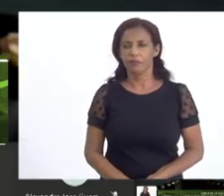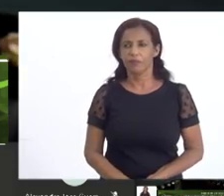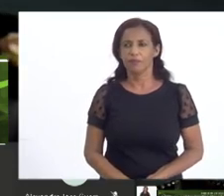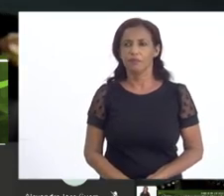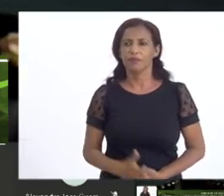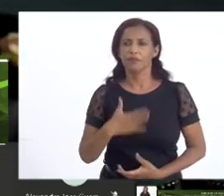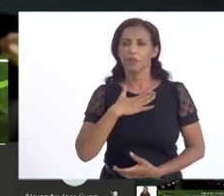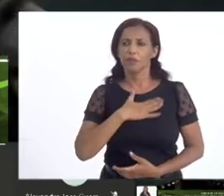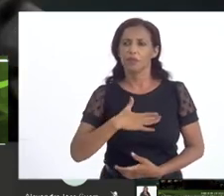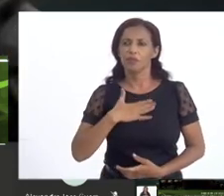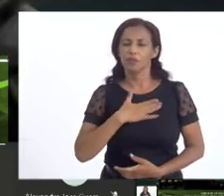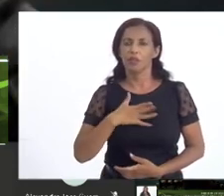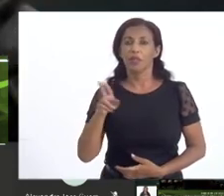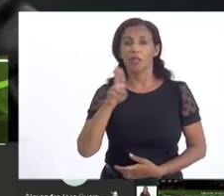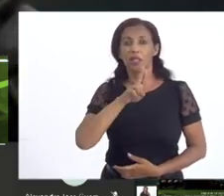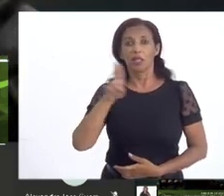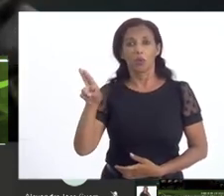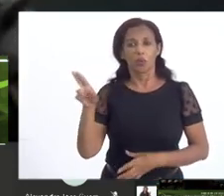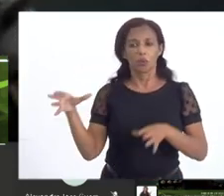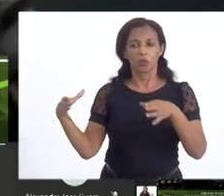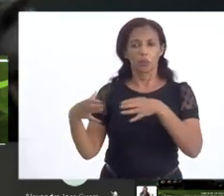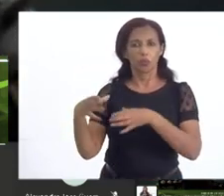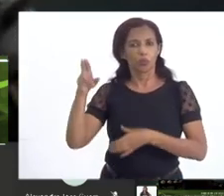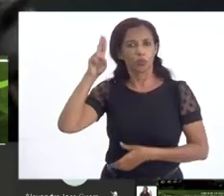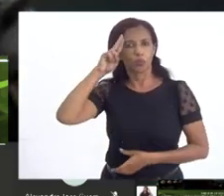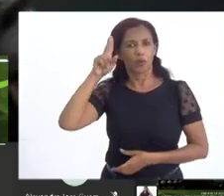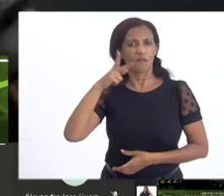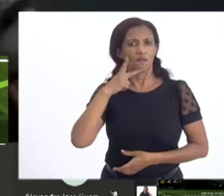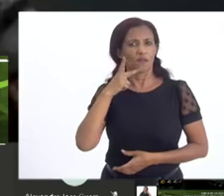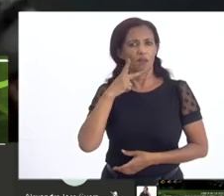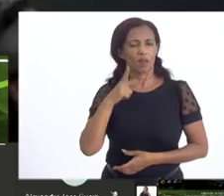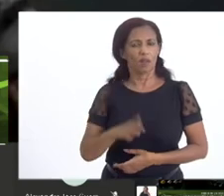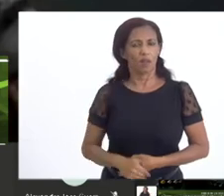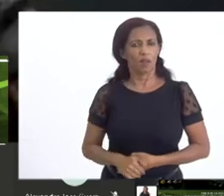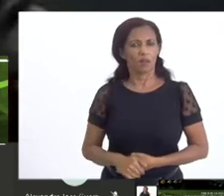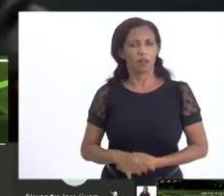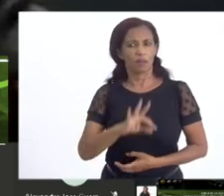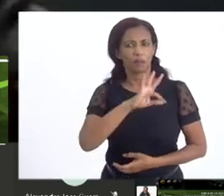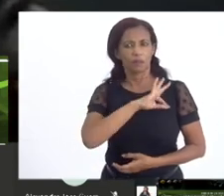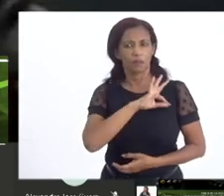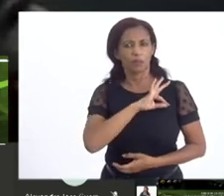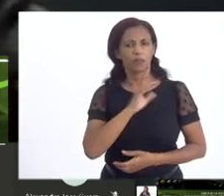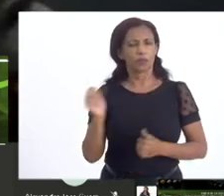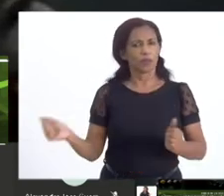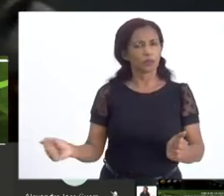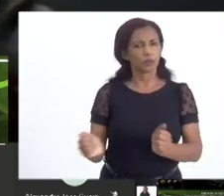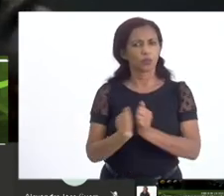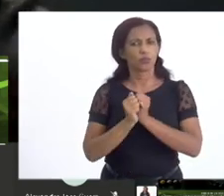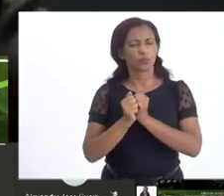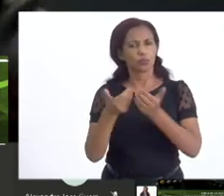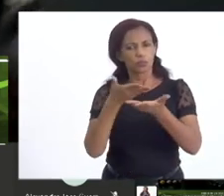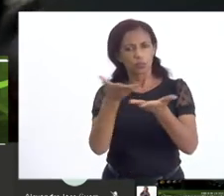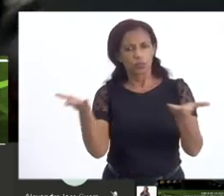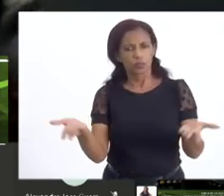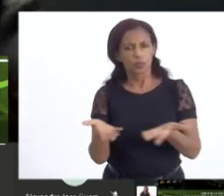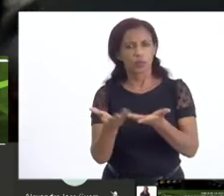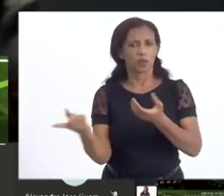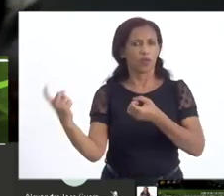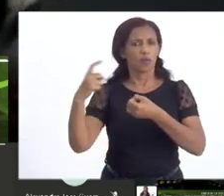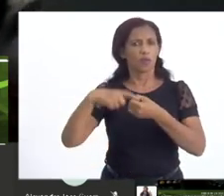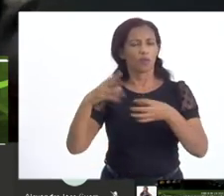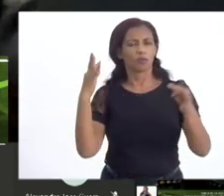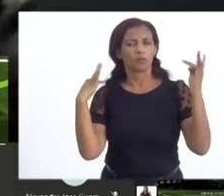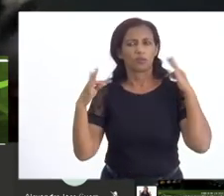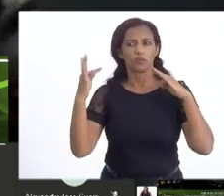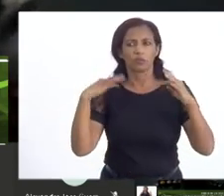Eu gostaria de, em nome do comando, dizer que o batalhão está junto com os senhores nessa retomada do